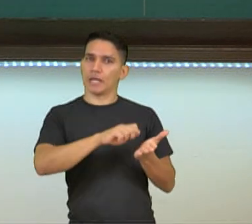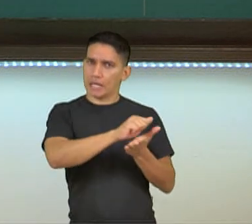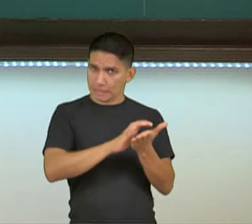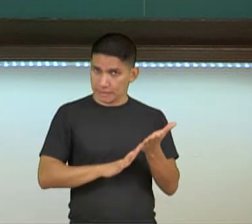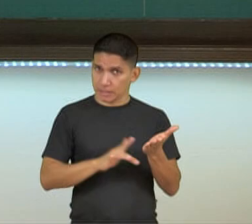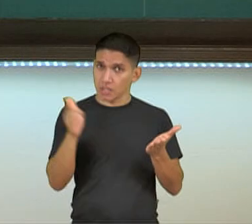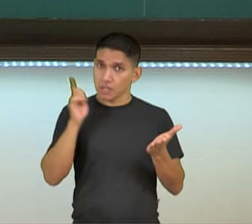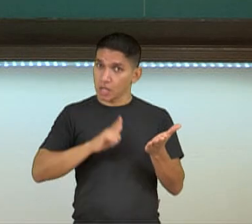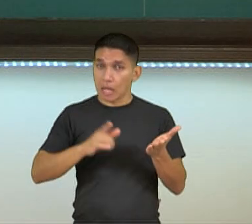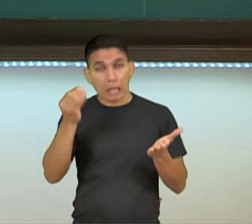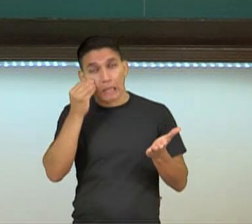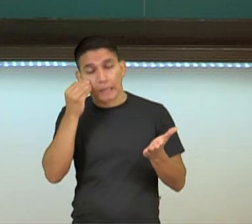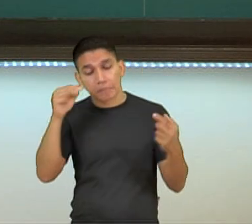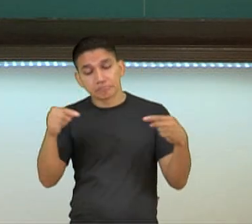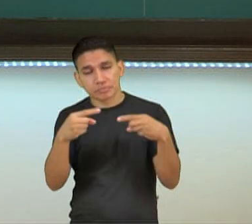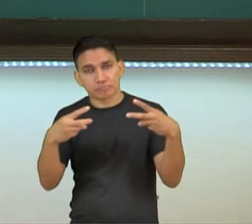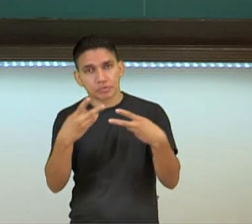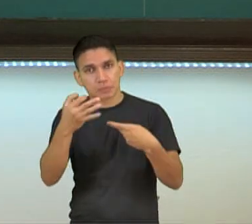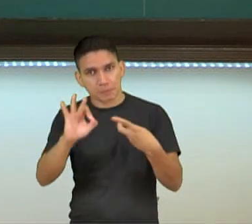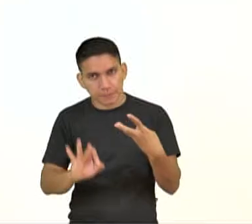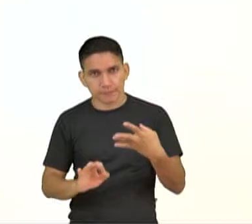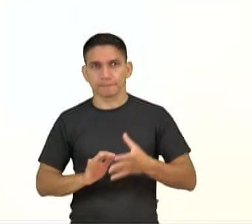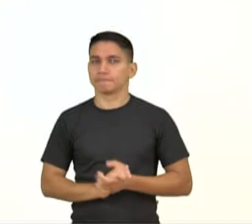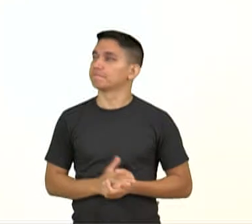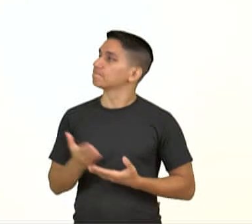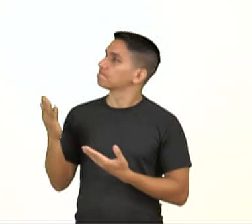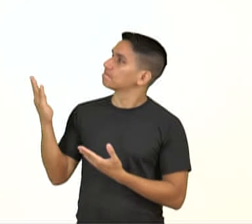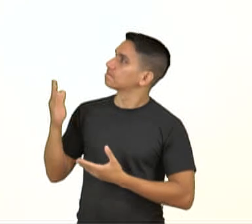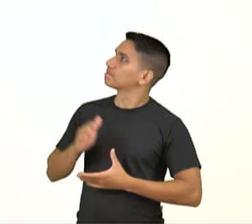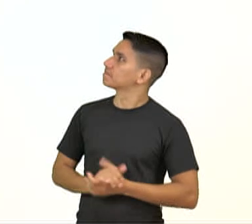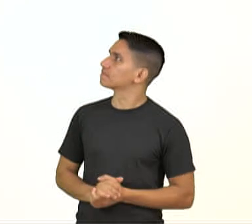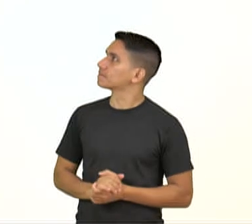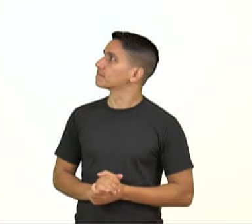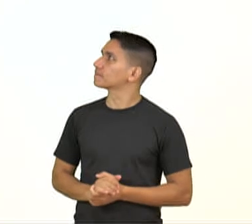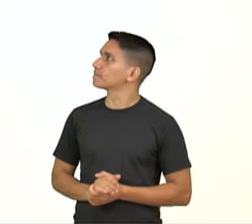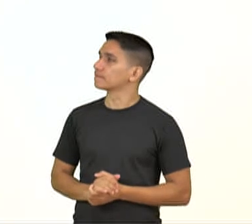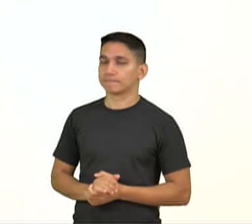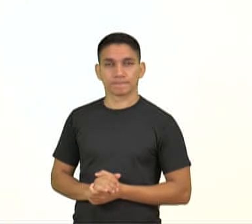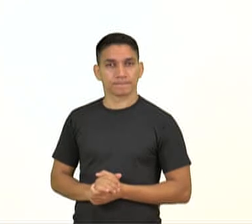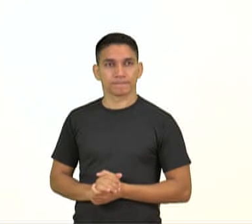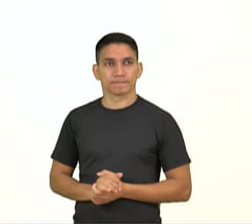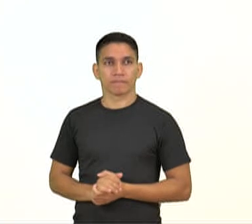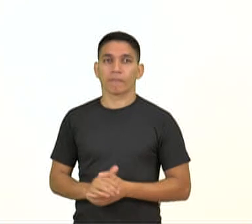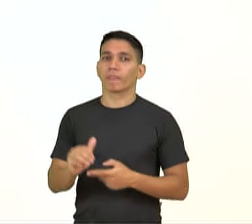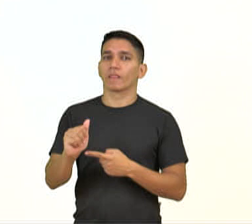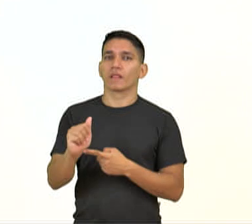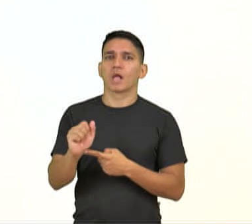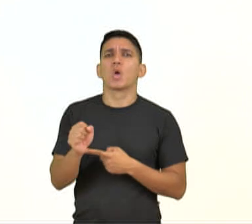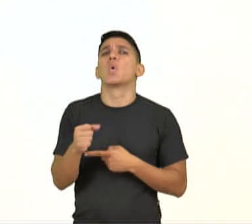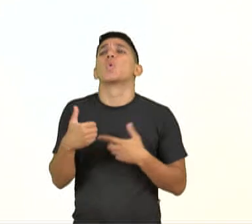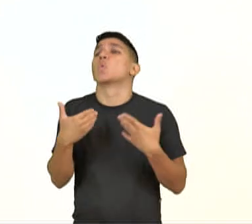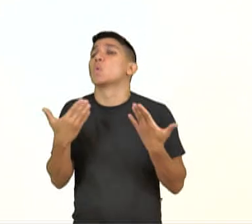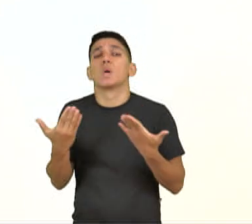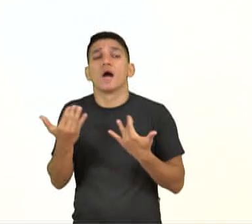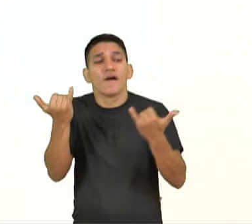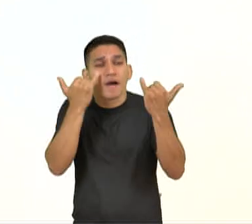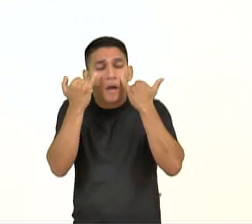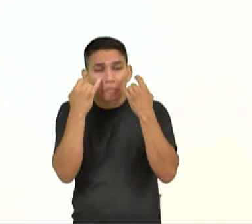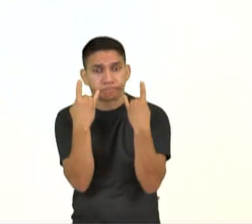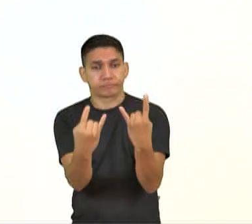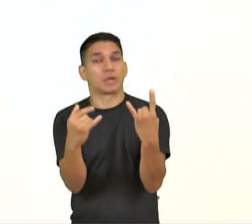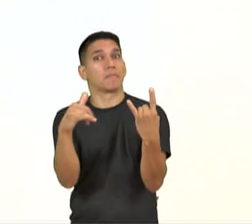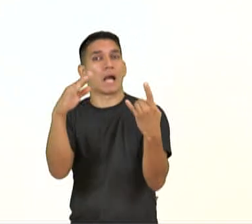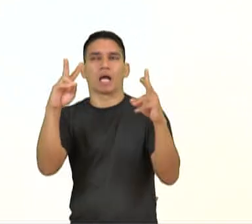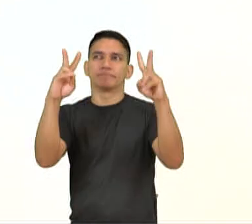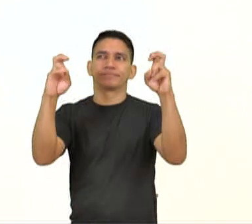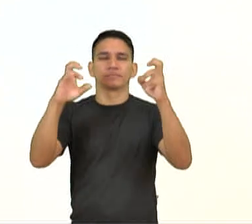lá, vamos corrigir então? Então vamos lá. Quais informações chamam mais atenção no